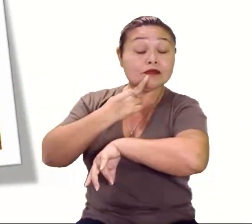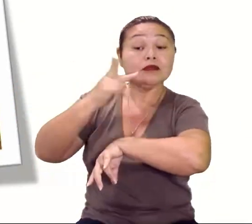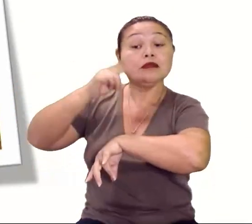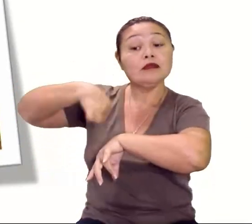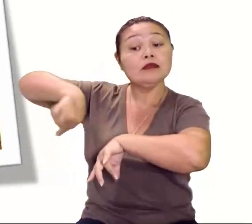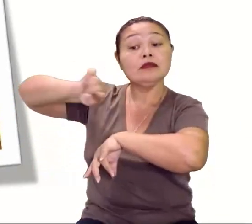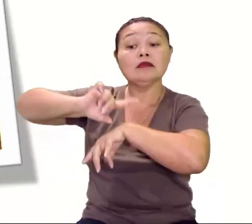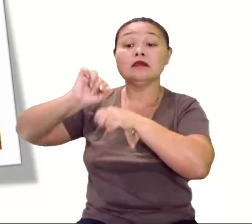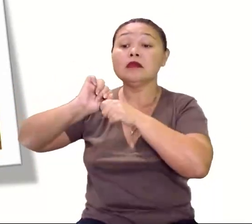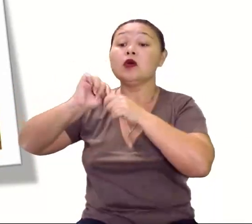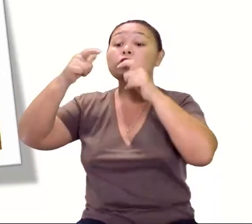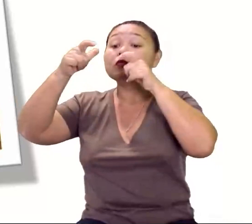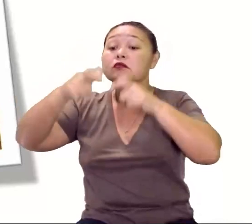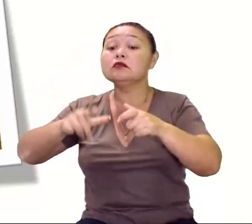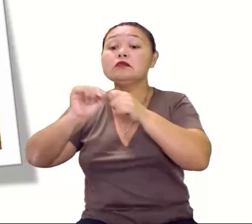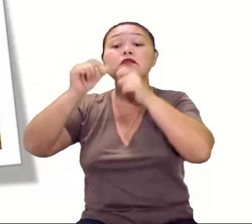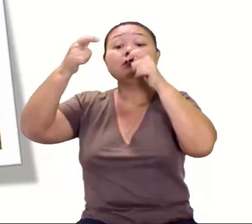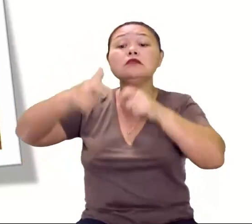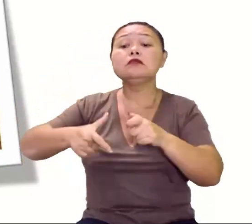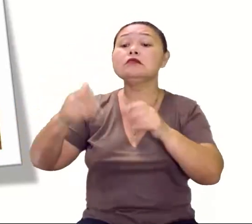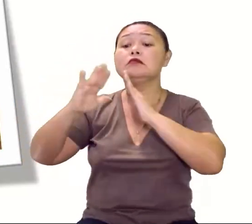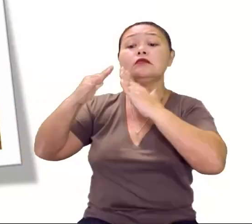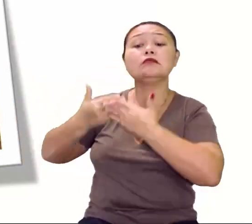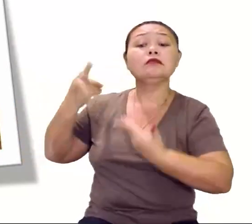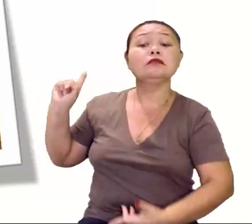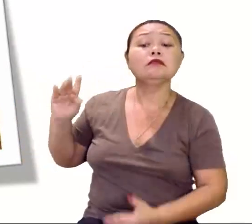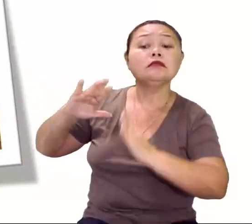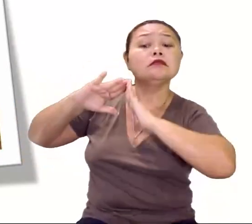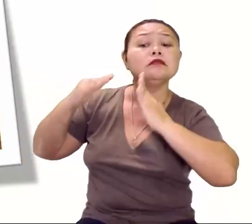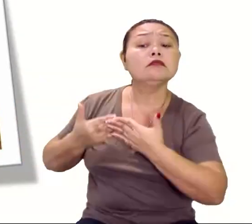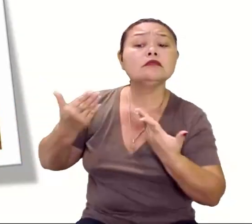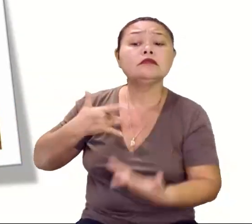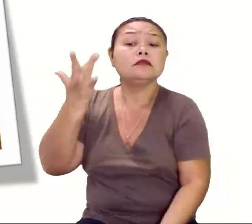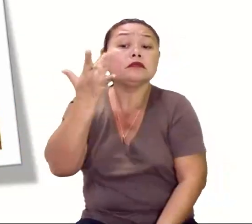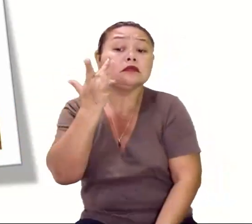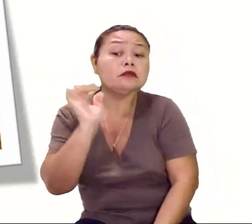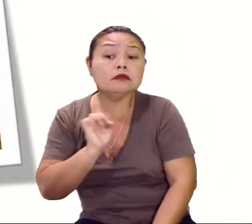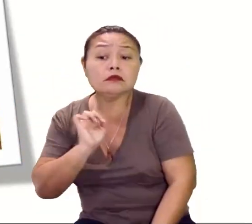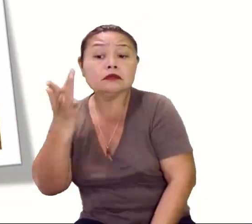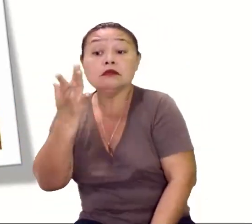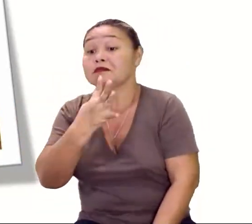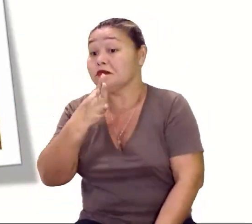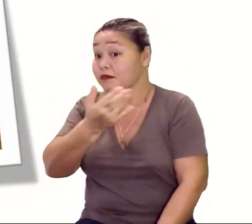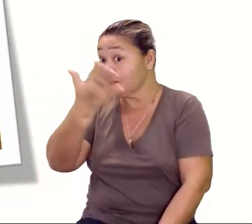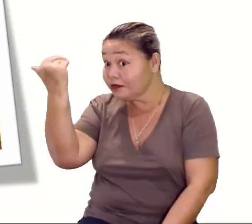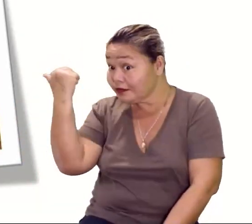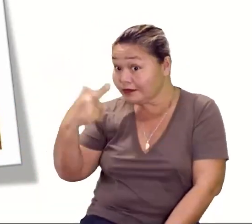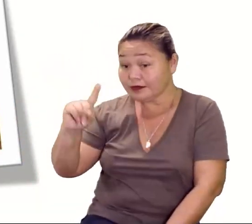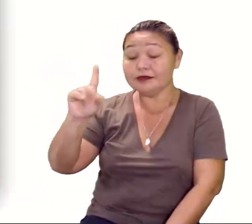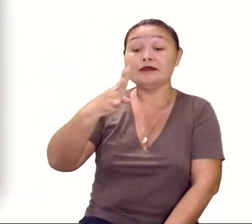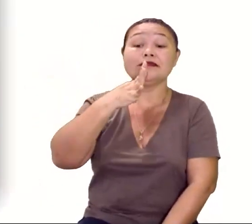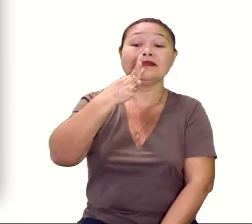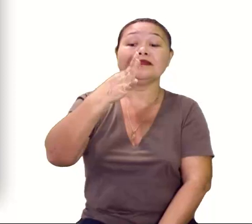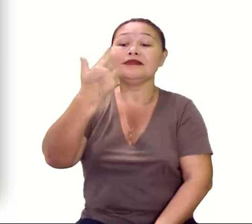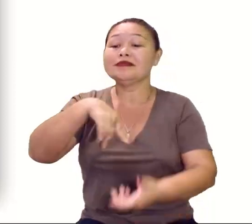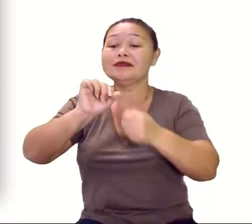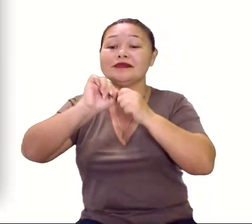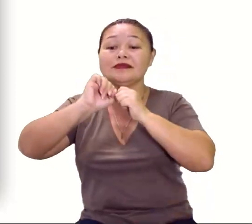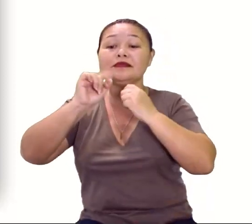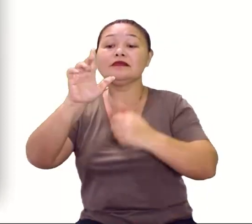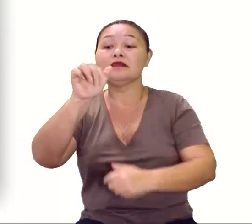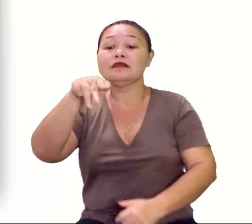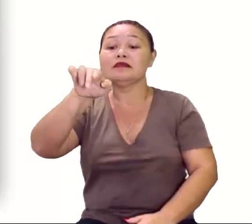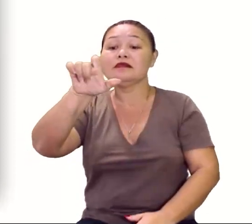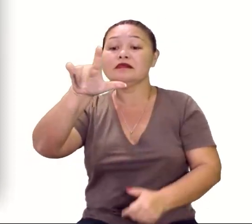fica a escola Angelina dos Anjos. Onde fica? Onde será? Onde é? Eu não sei. Vamos ver? Vamos Conhecer? Então, vamos lá. A escola Angelina